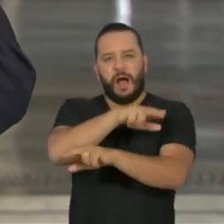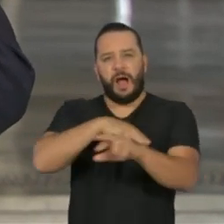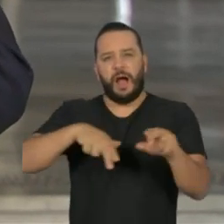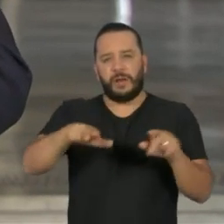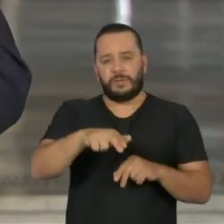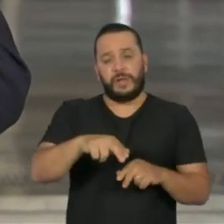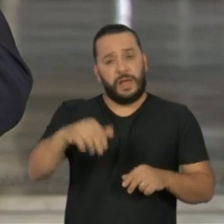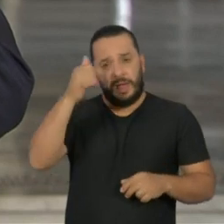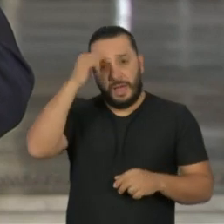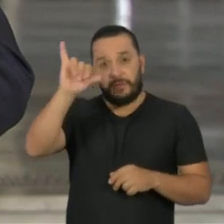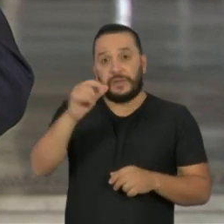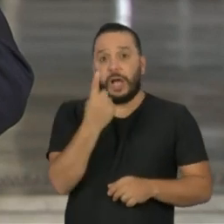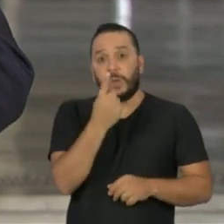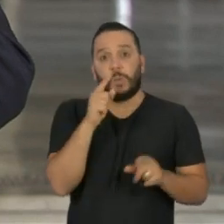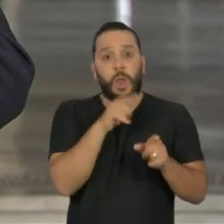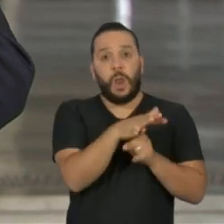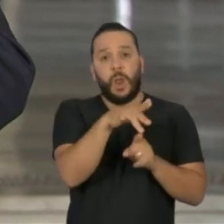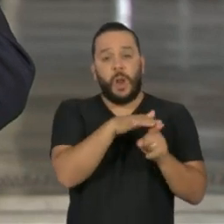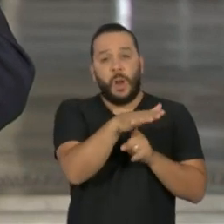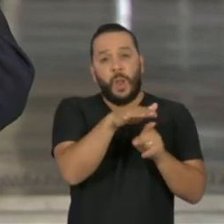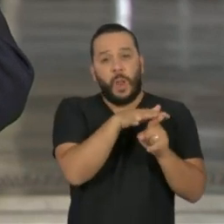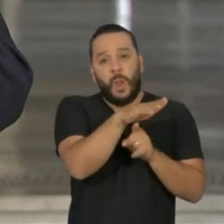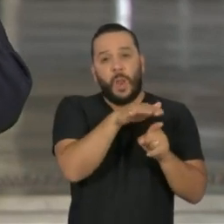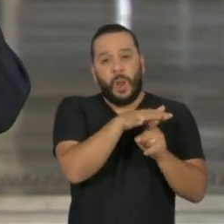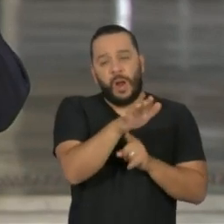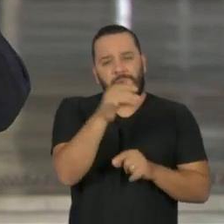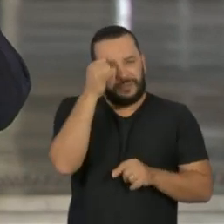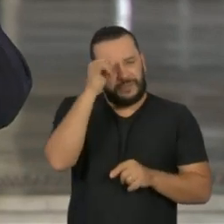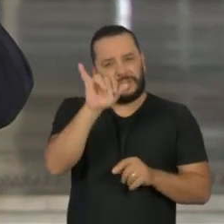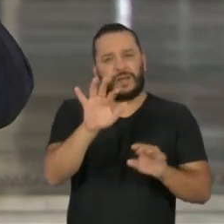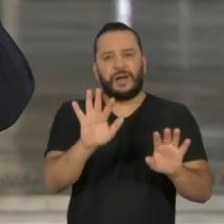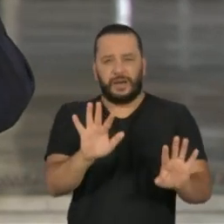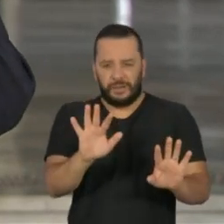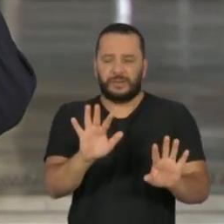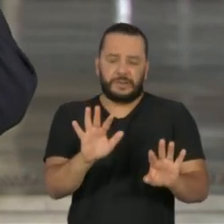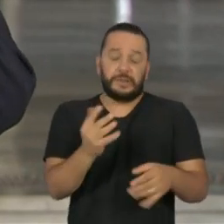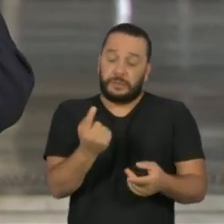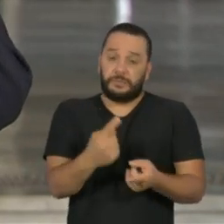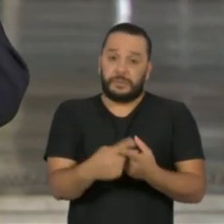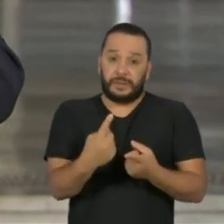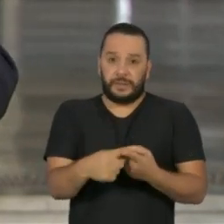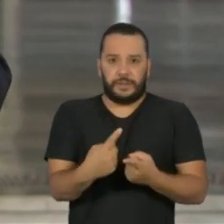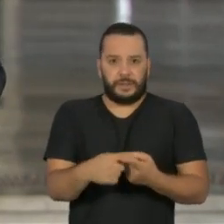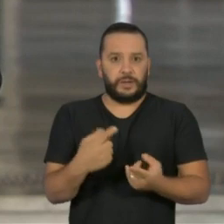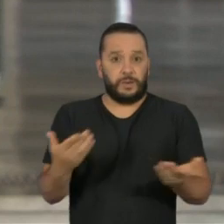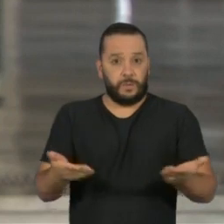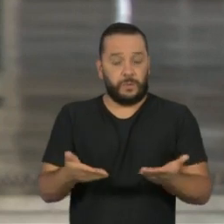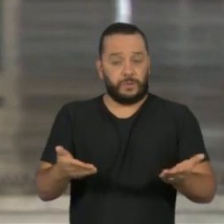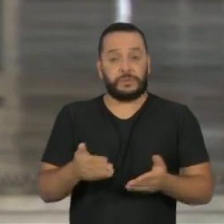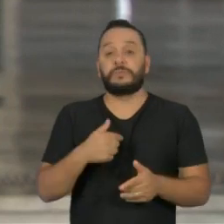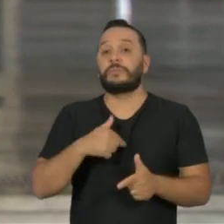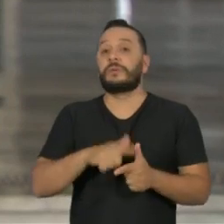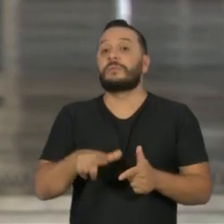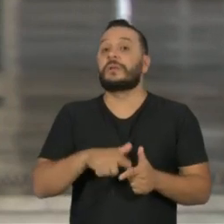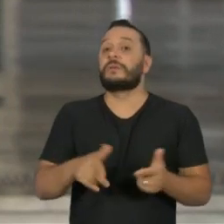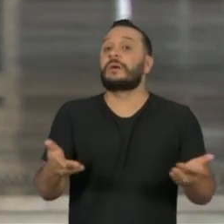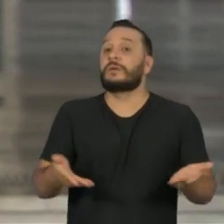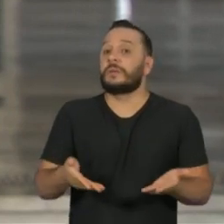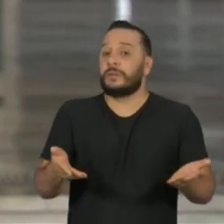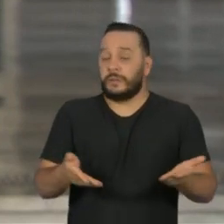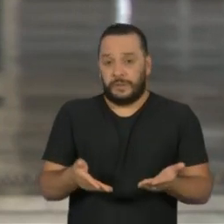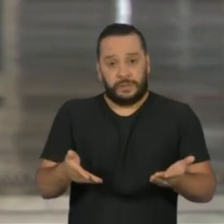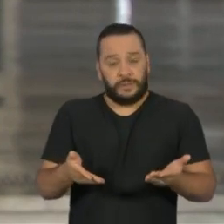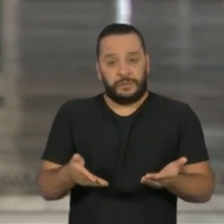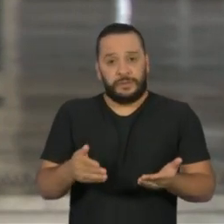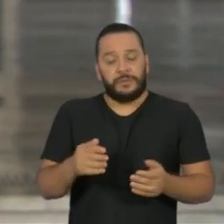diluir a aglomeração dos primeiros dias, porque com esta situação que nós estamos vivendo hoje, espera-se que nos